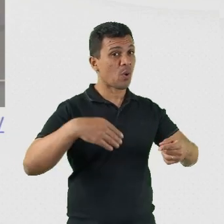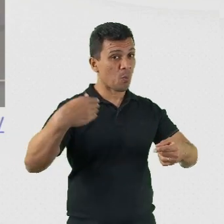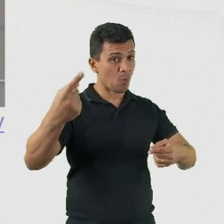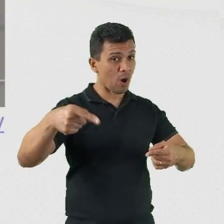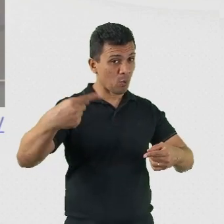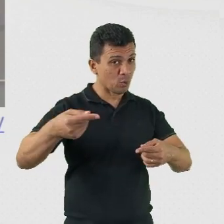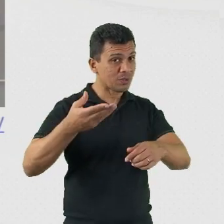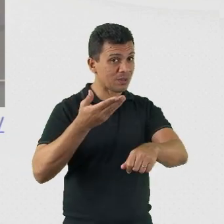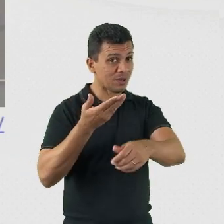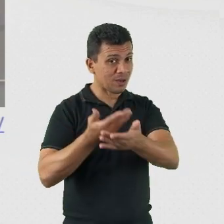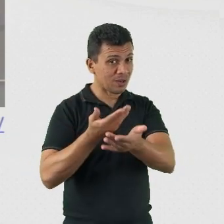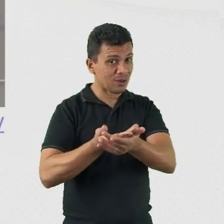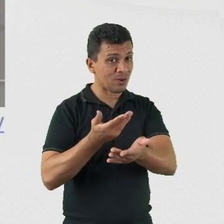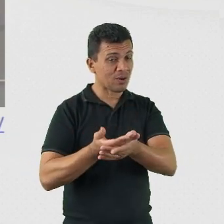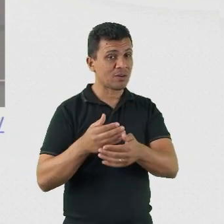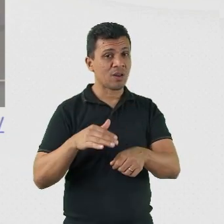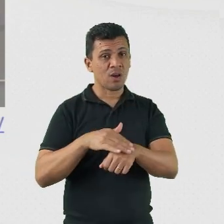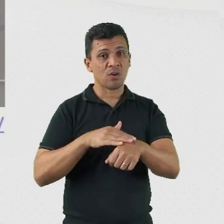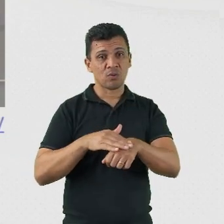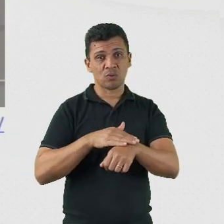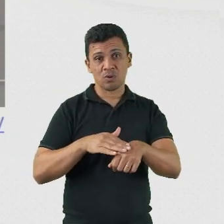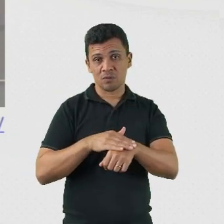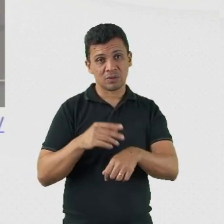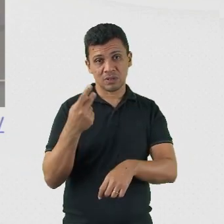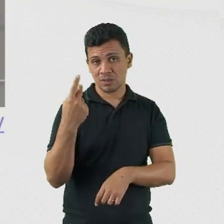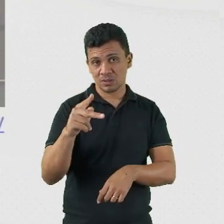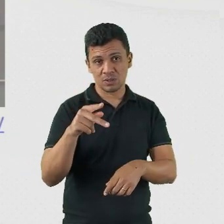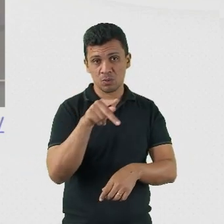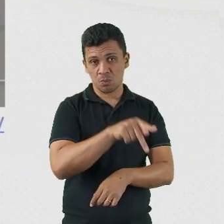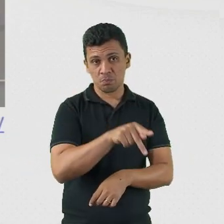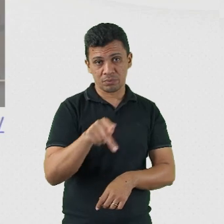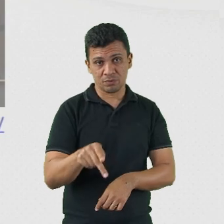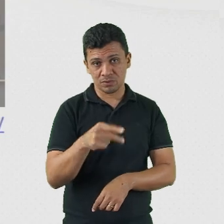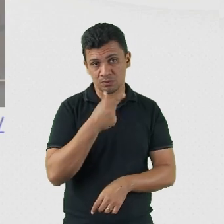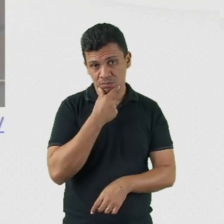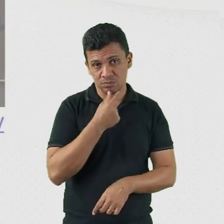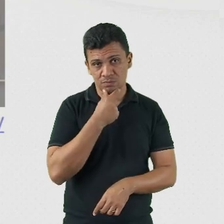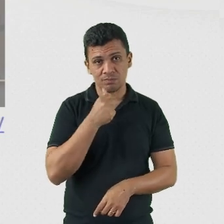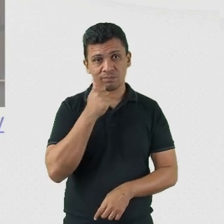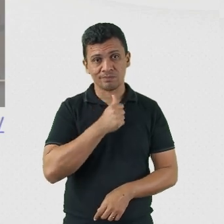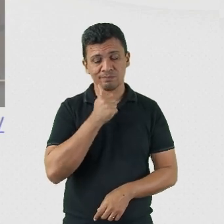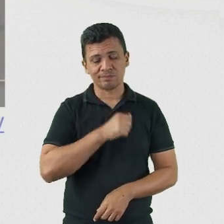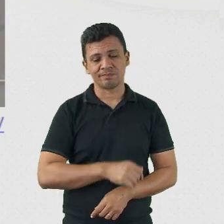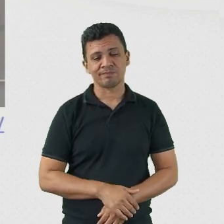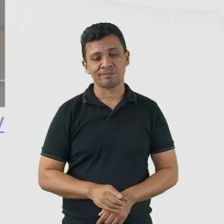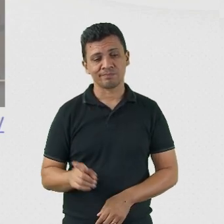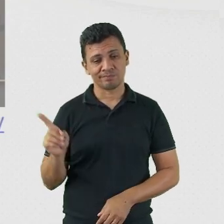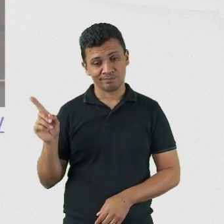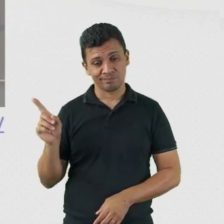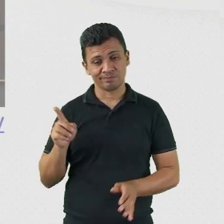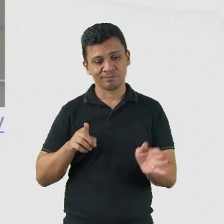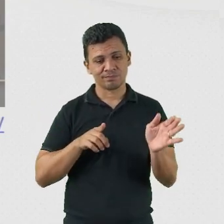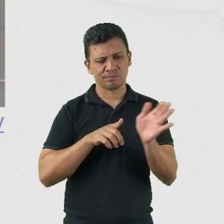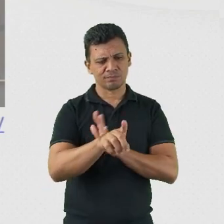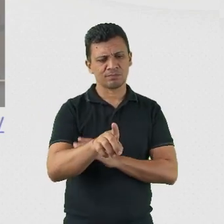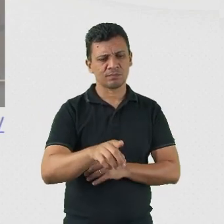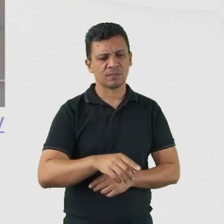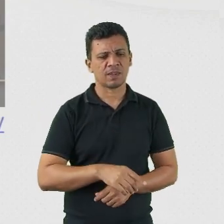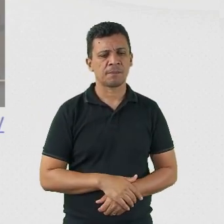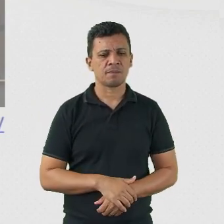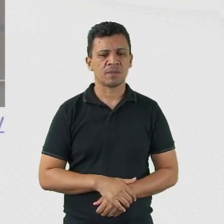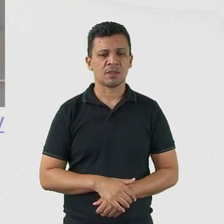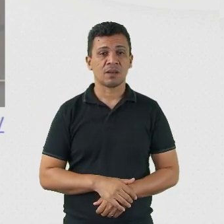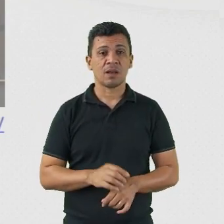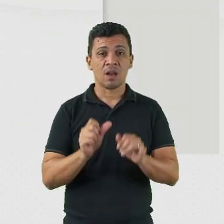momento, ou você pode conversar sobre isso com o seu professor ou a sua professora, tá bom? Vamos para mais uma questão, que a gente tem